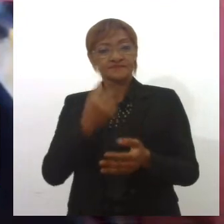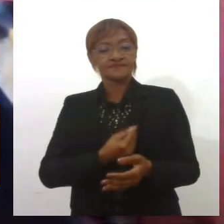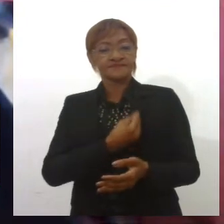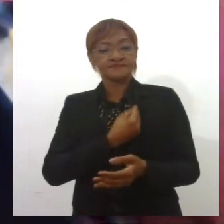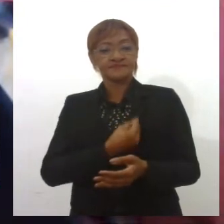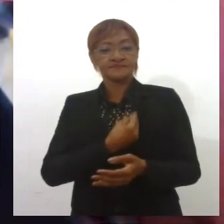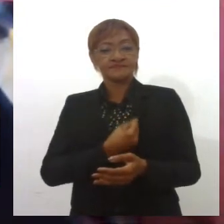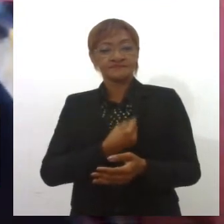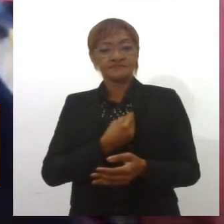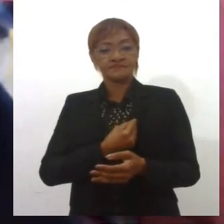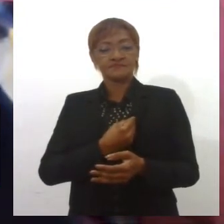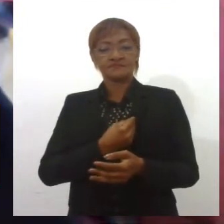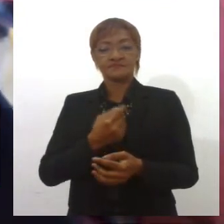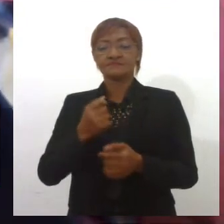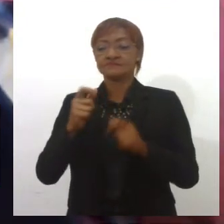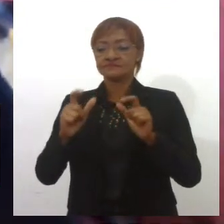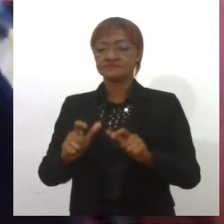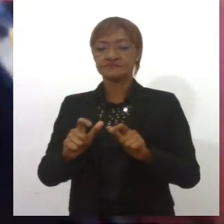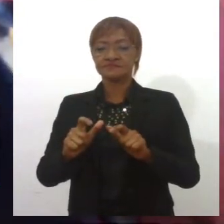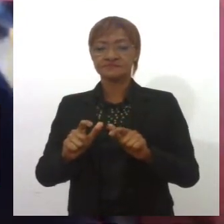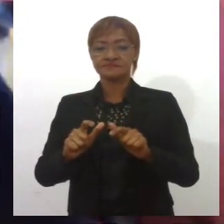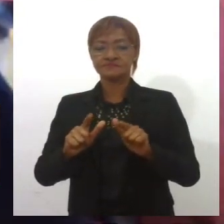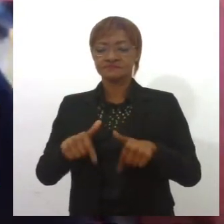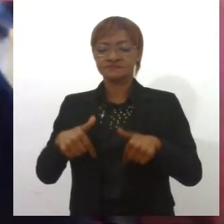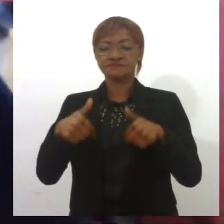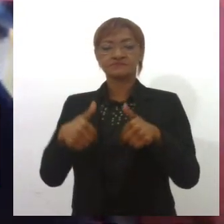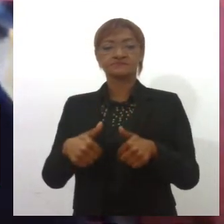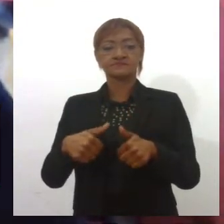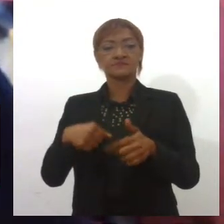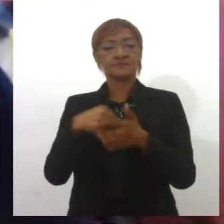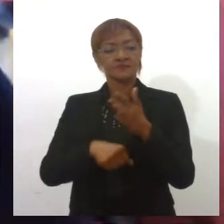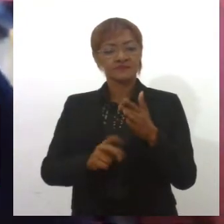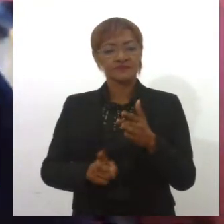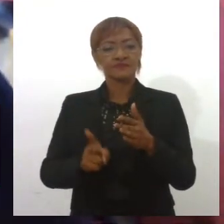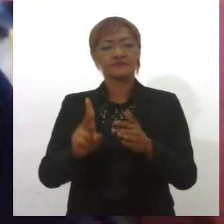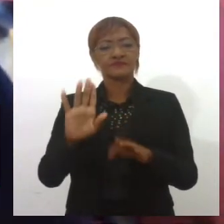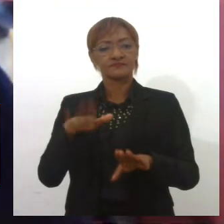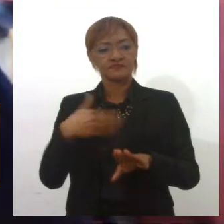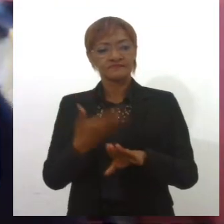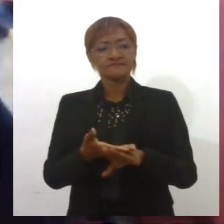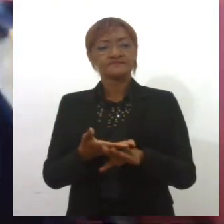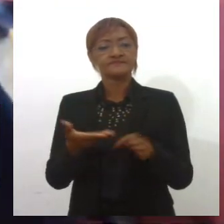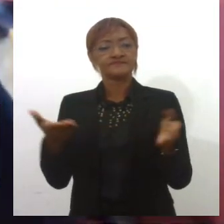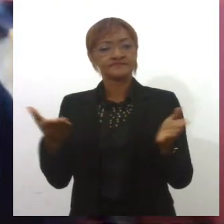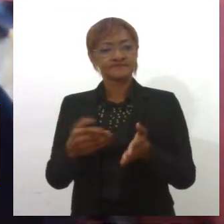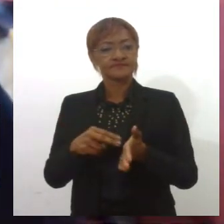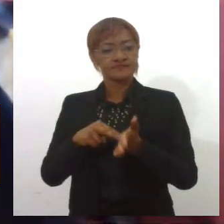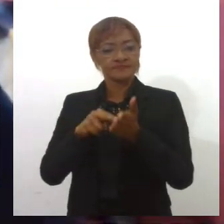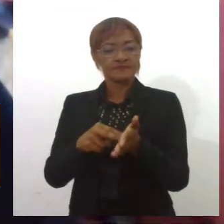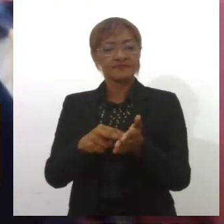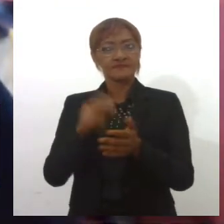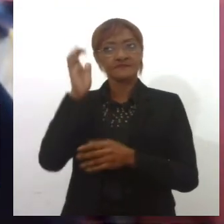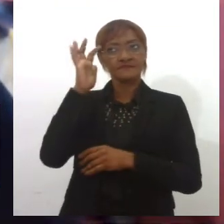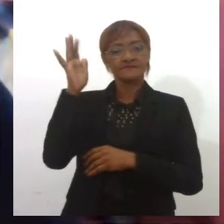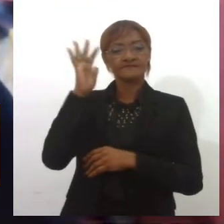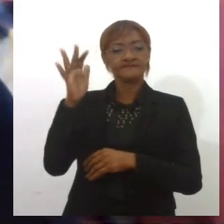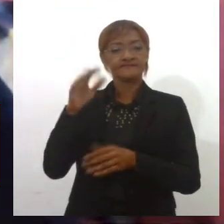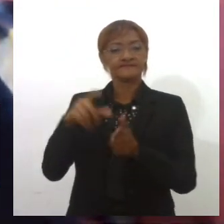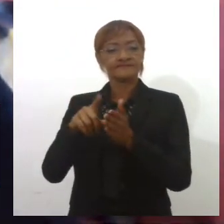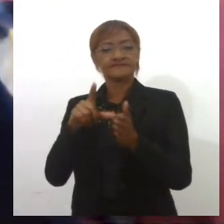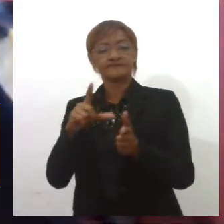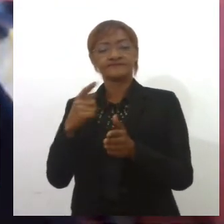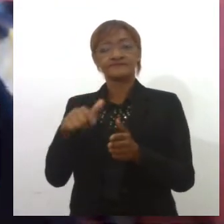nessas discussões, ela só foi crescendo, embora encontre ainda bastante resistência. E a gente fica imaginando, né, se não tivesse exatamente toda